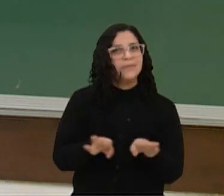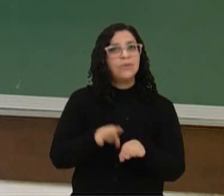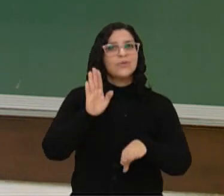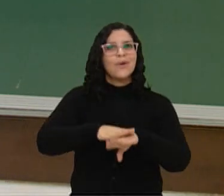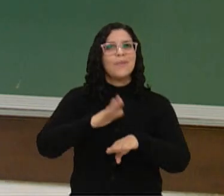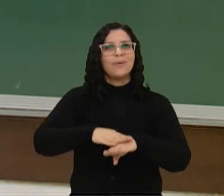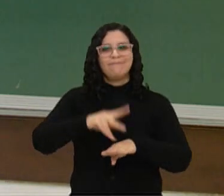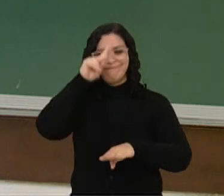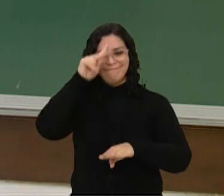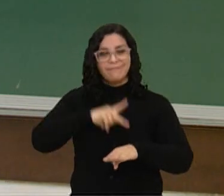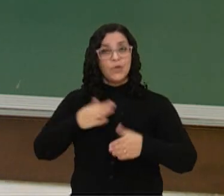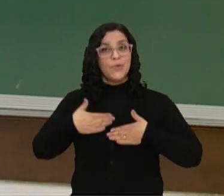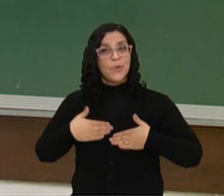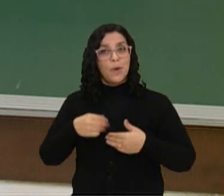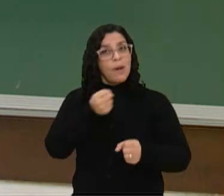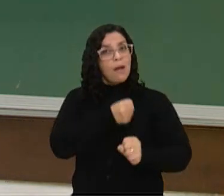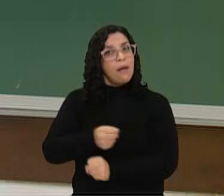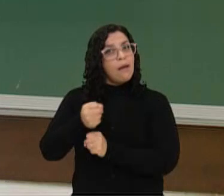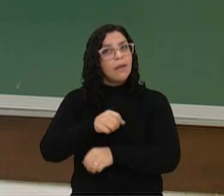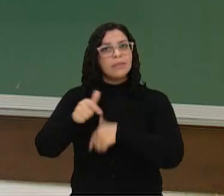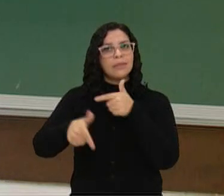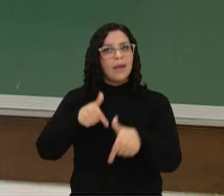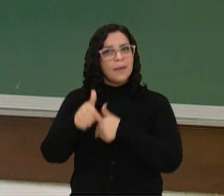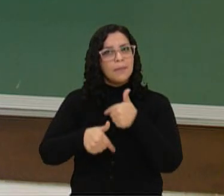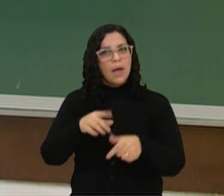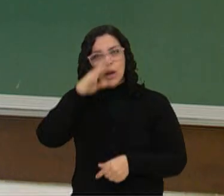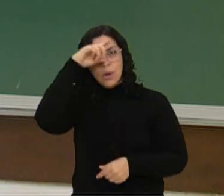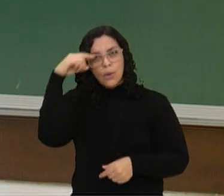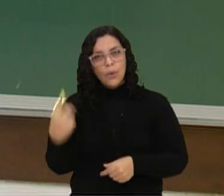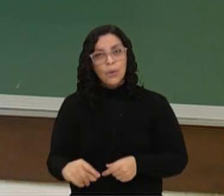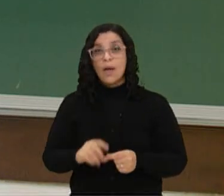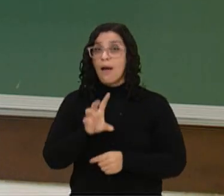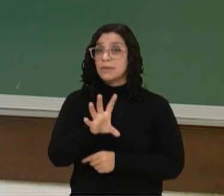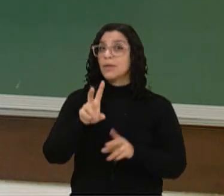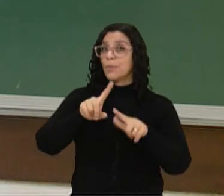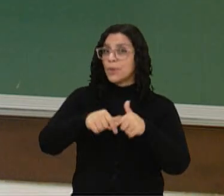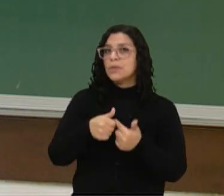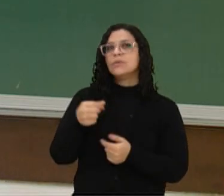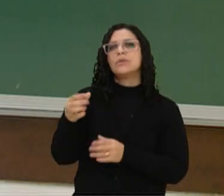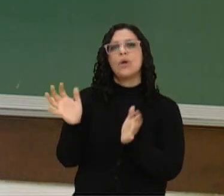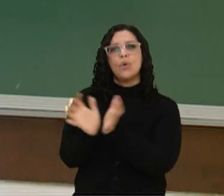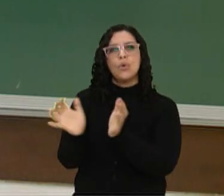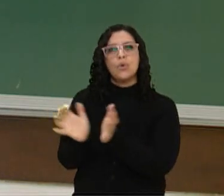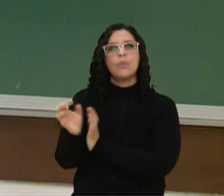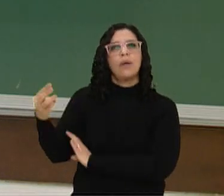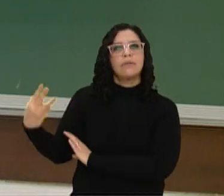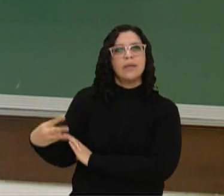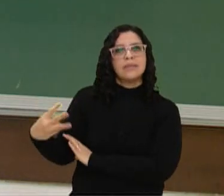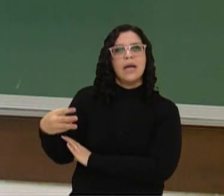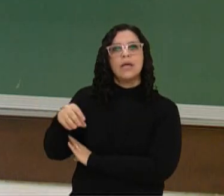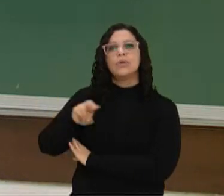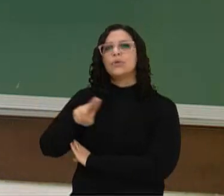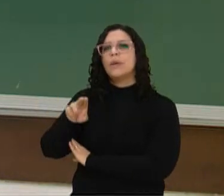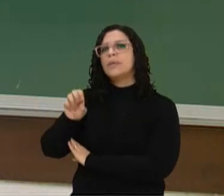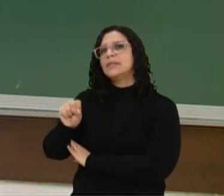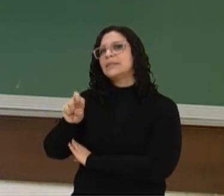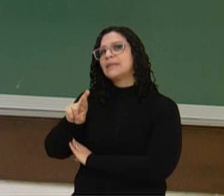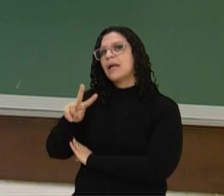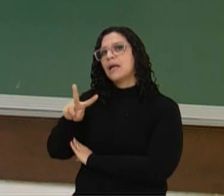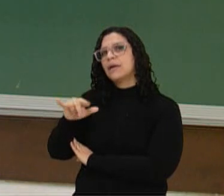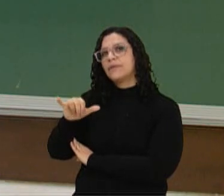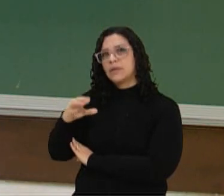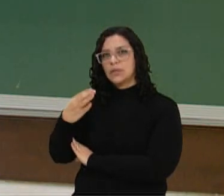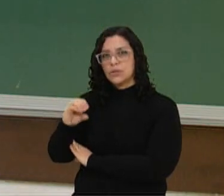a não ser o seu próprio trabalho. Quando é desta forma, a gente diz que é um serviço. Então, dentro do